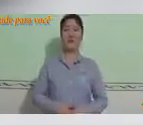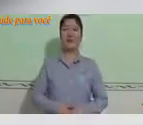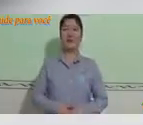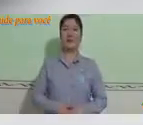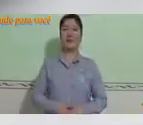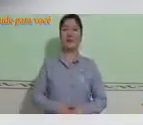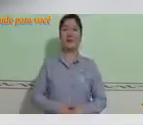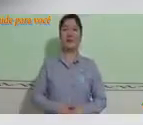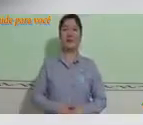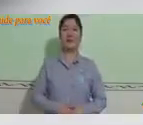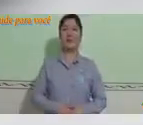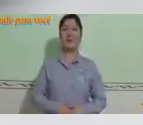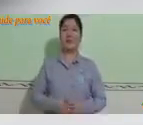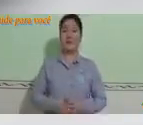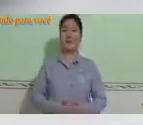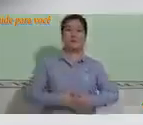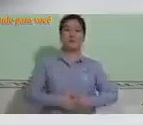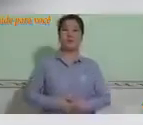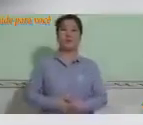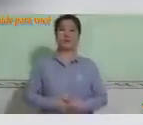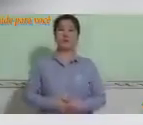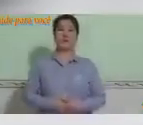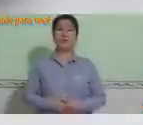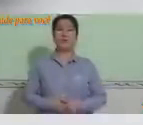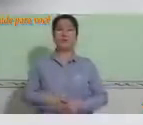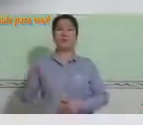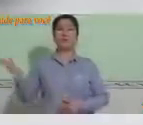braço até a mão, chamado de nervo mediano.